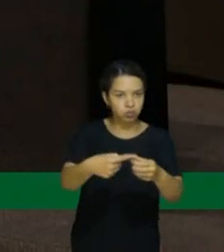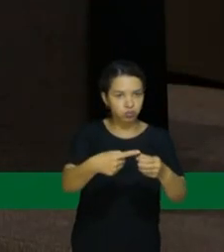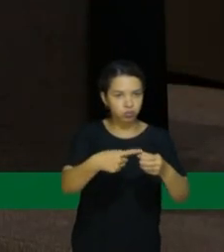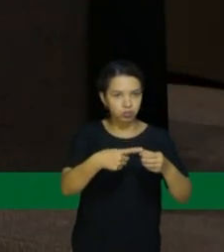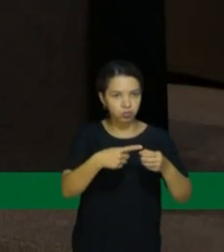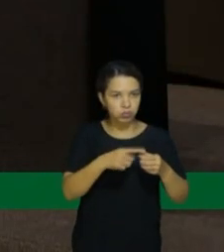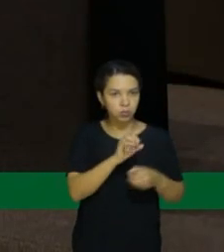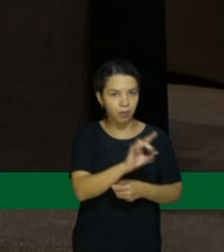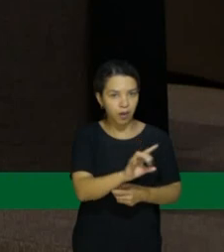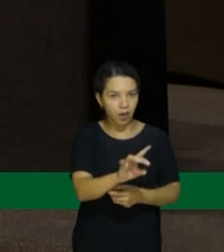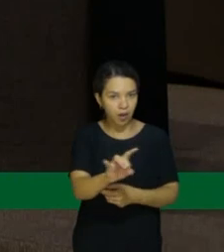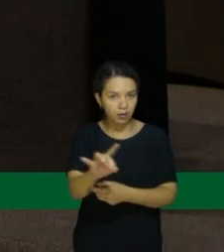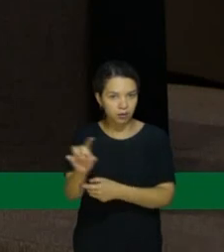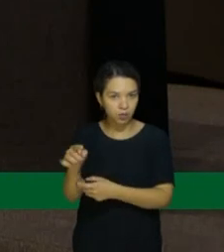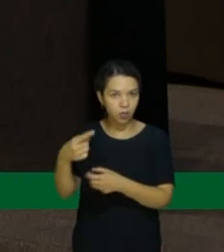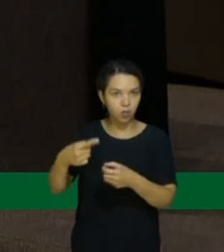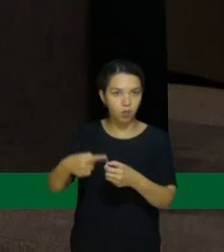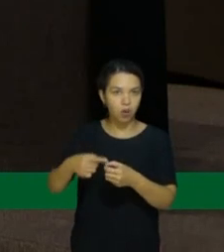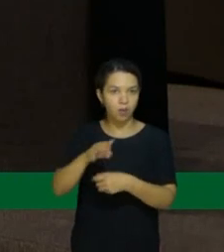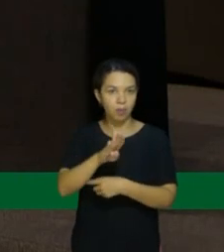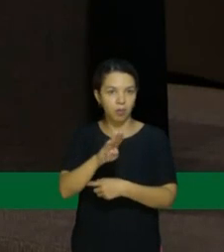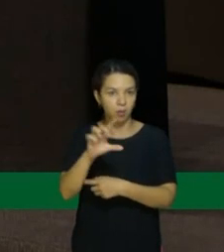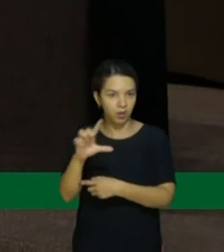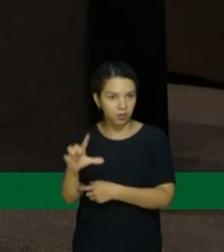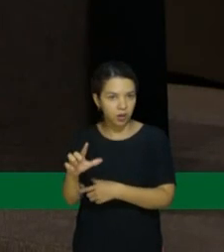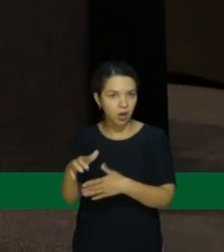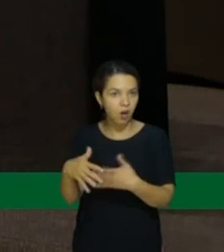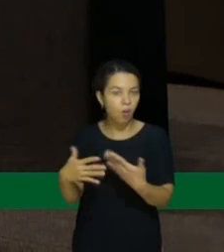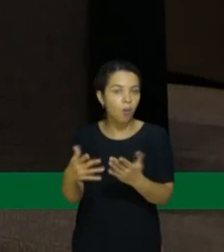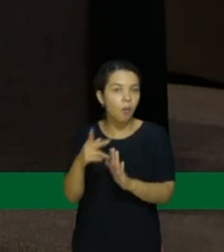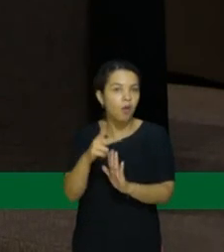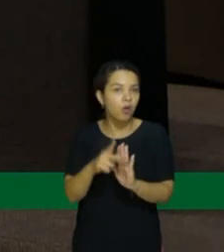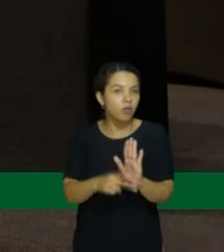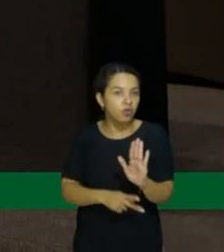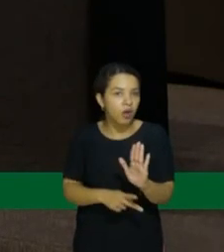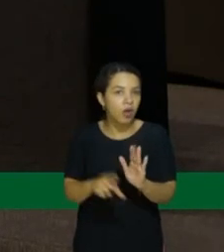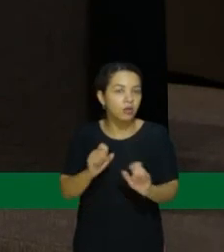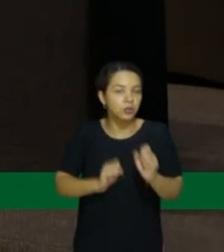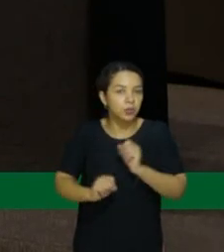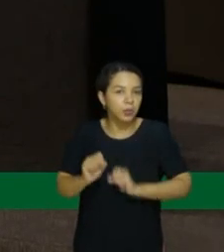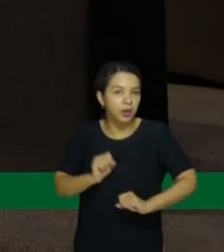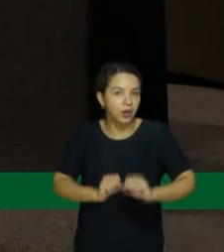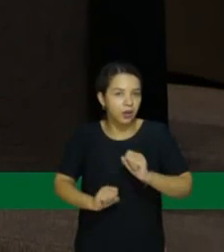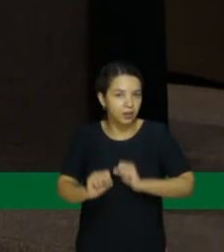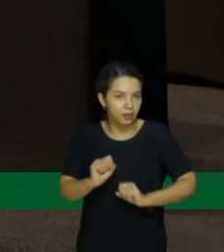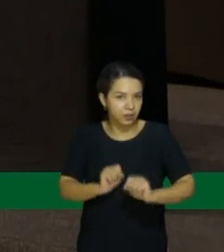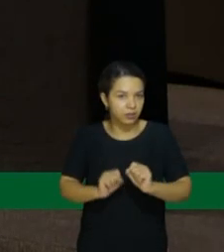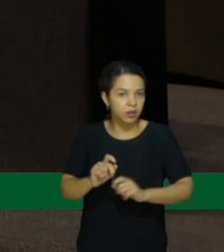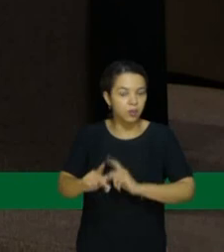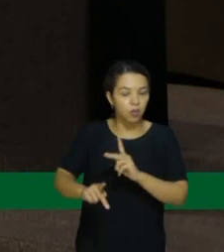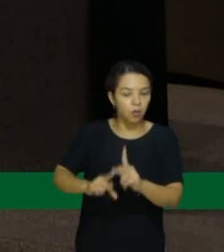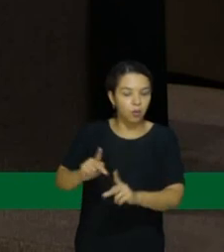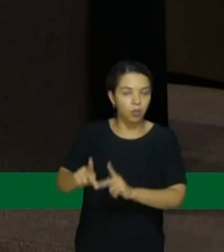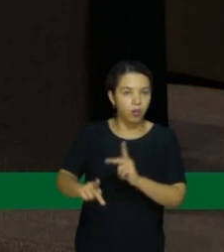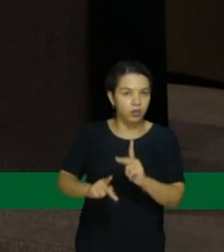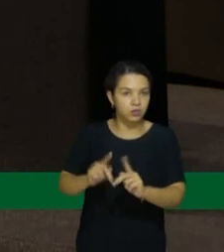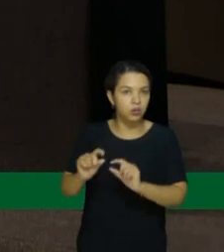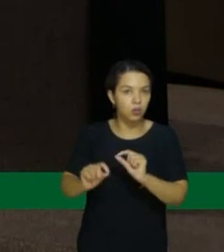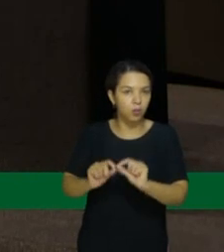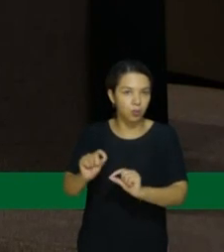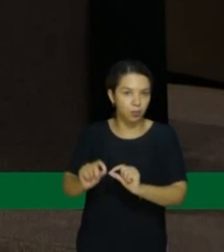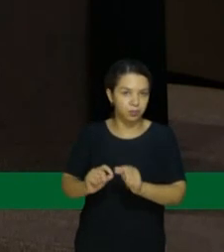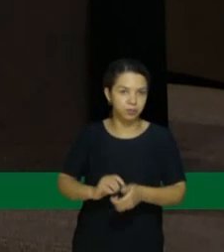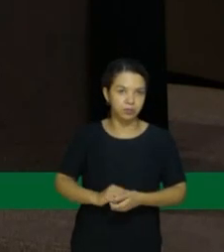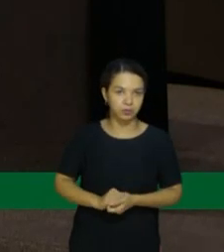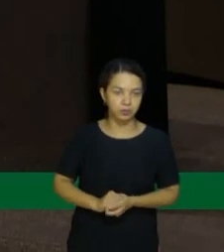Blumenau Quais os projetos Quais as esperanças os anseios da população